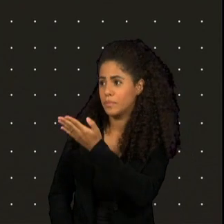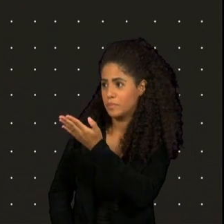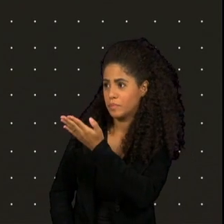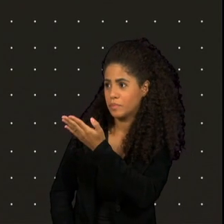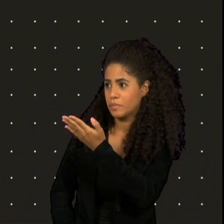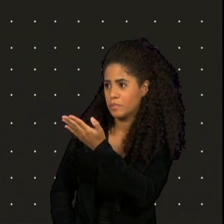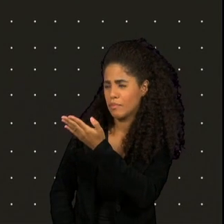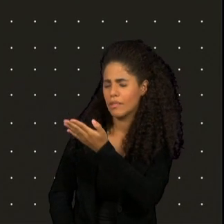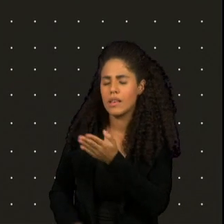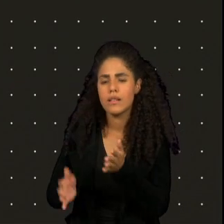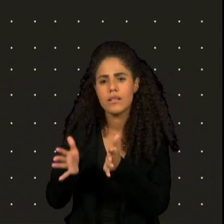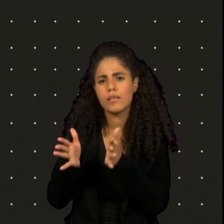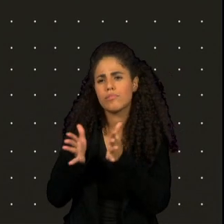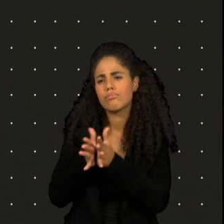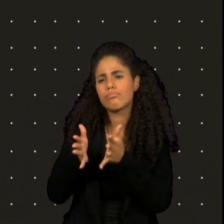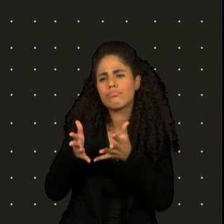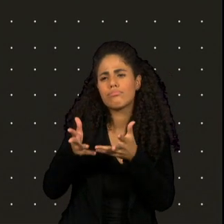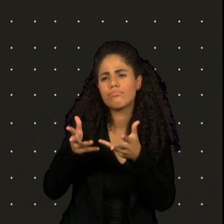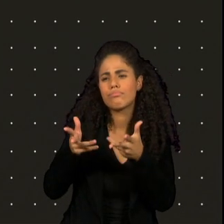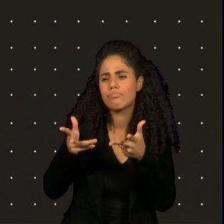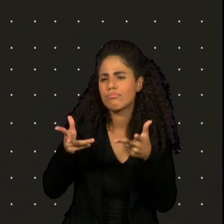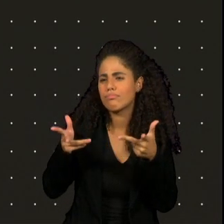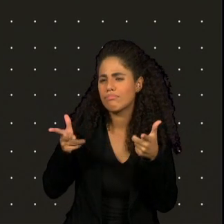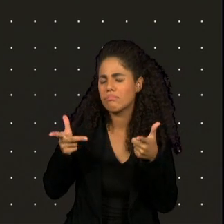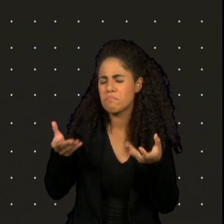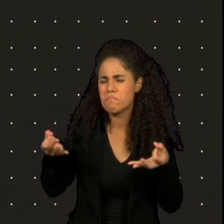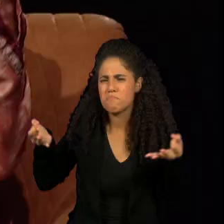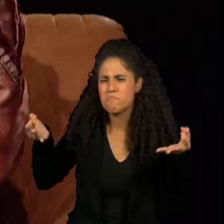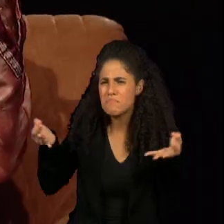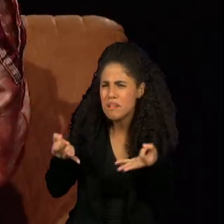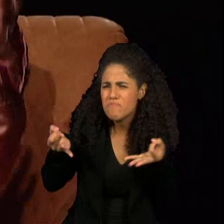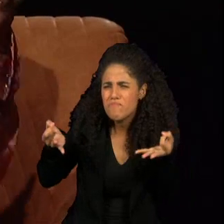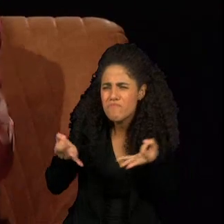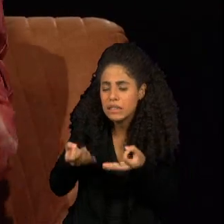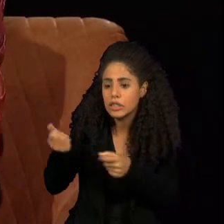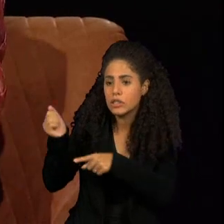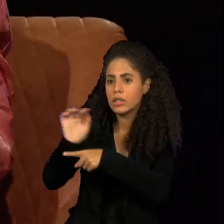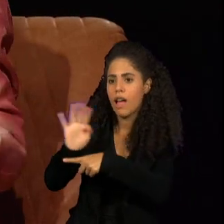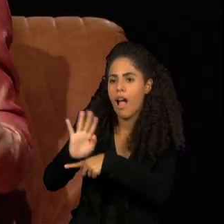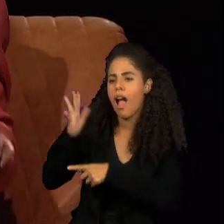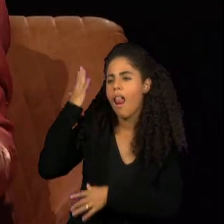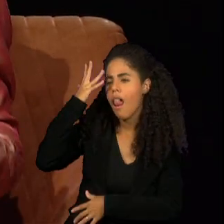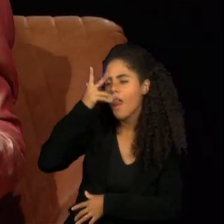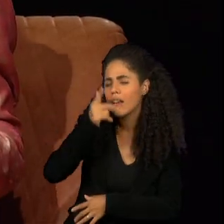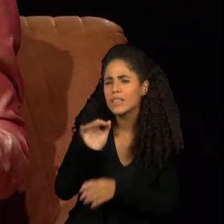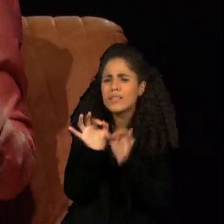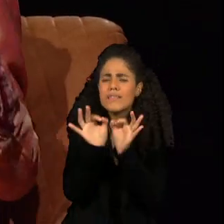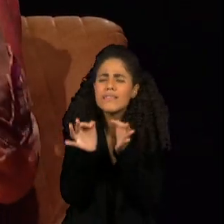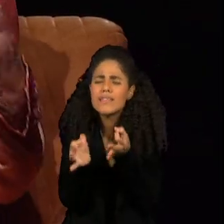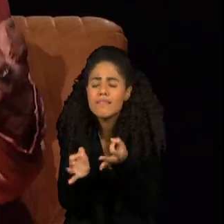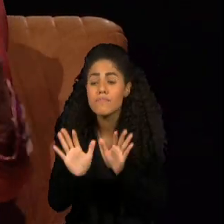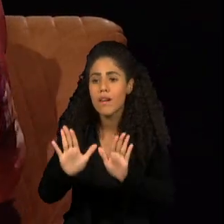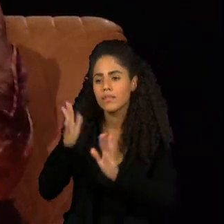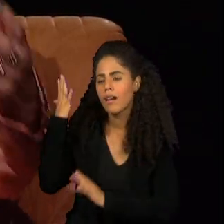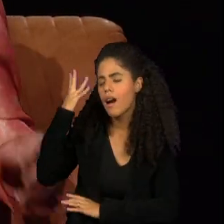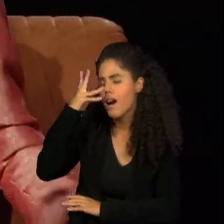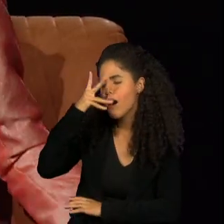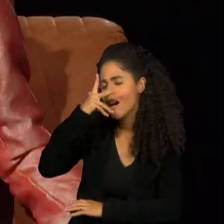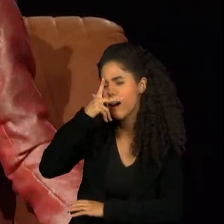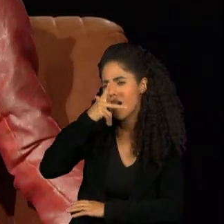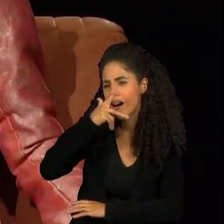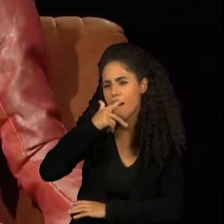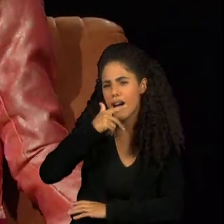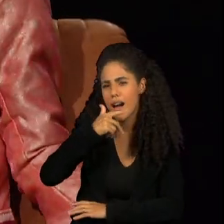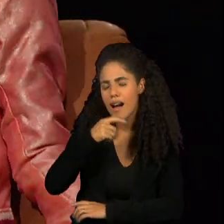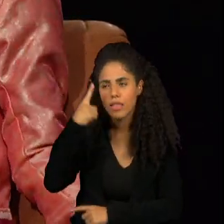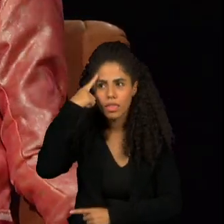milagrosa, extraordinário. Como é que ele faz um filme tão belo, com coisas tão simples, né? Usando tão maravilhosamente